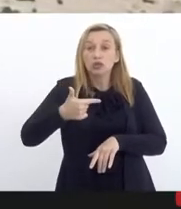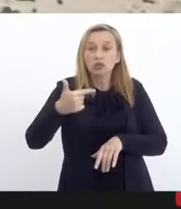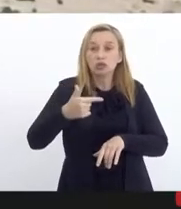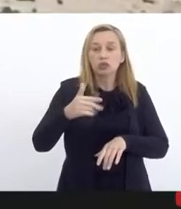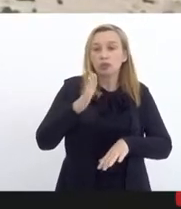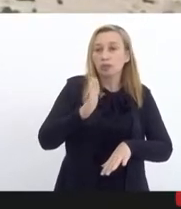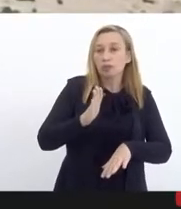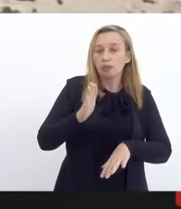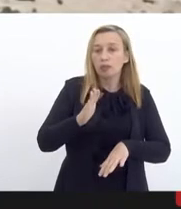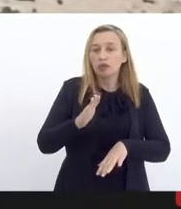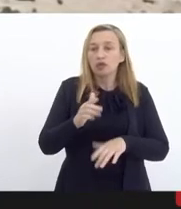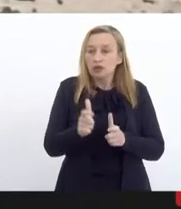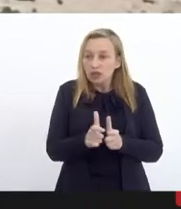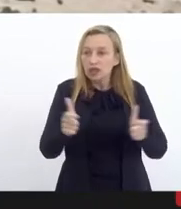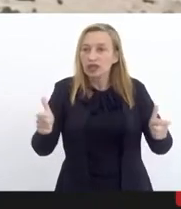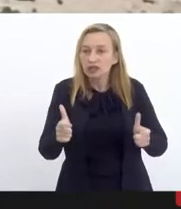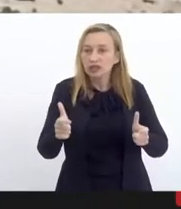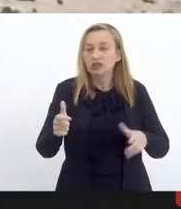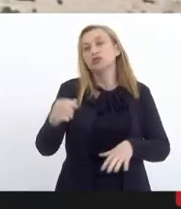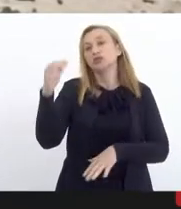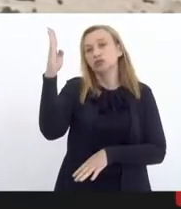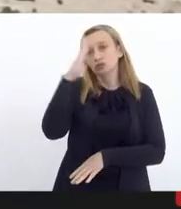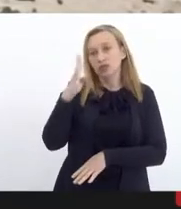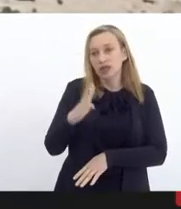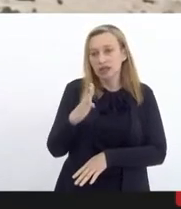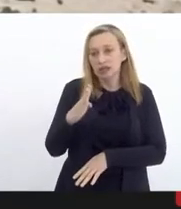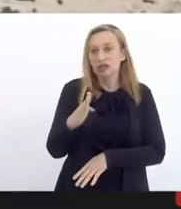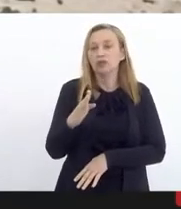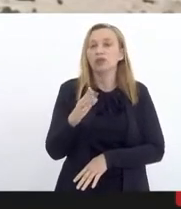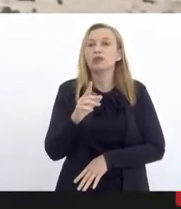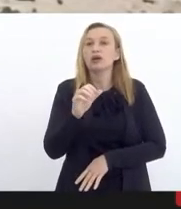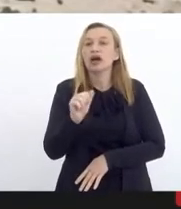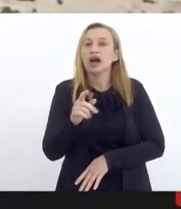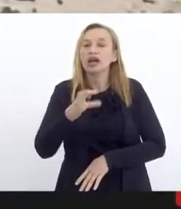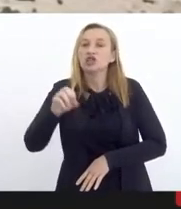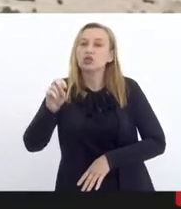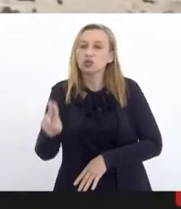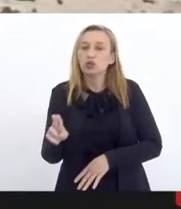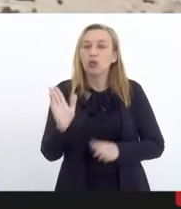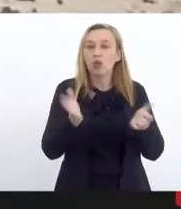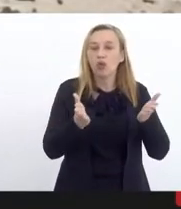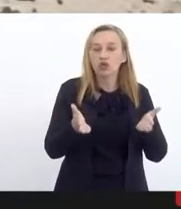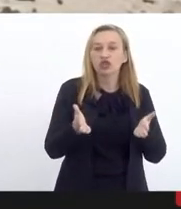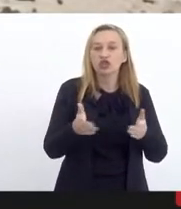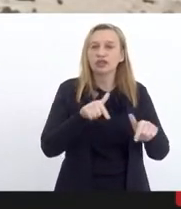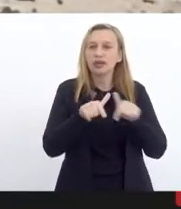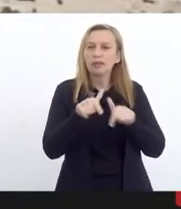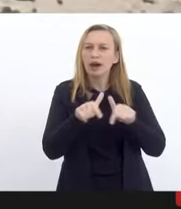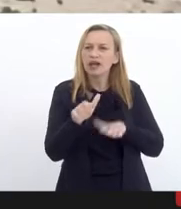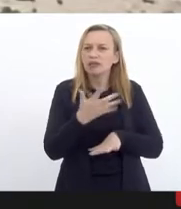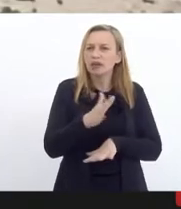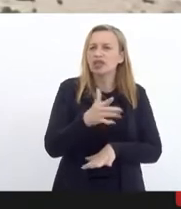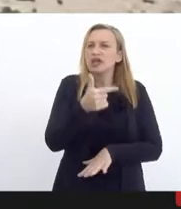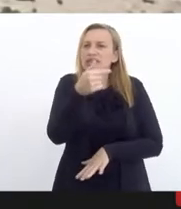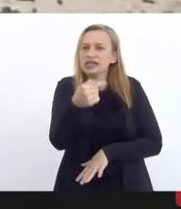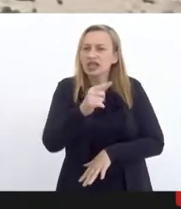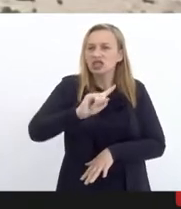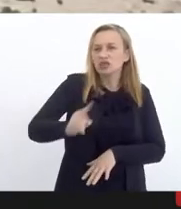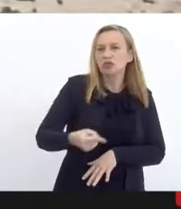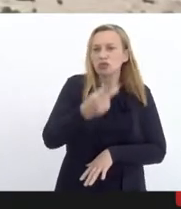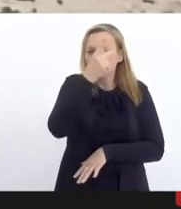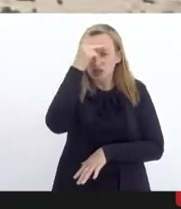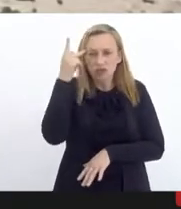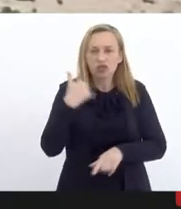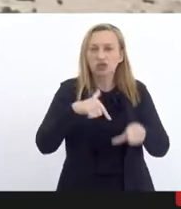cargas, ficando atrás apenas de Santos. Porto do Açu hoje já trabalha com uma média de 7 mil